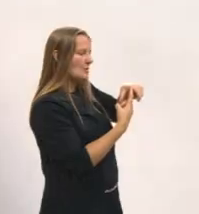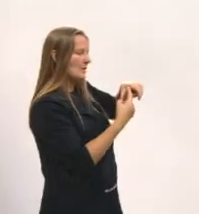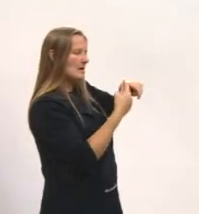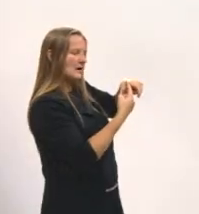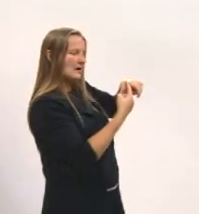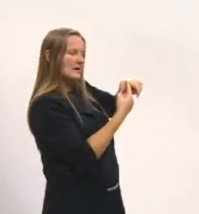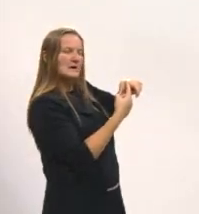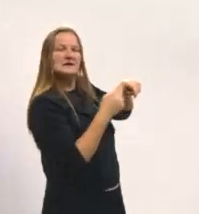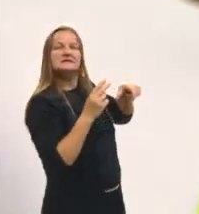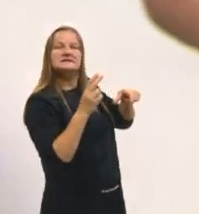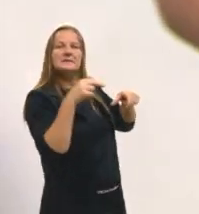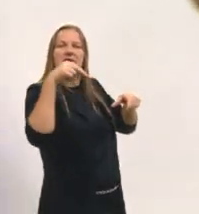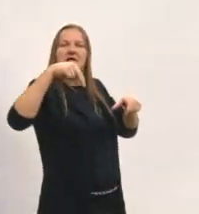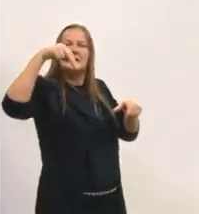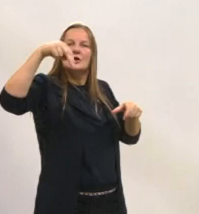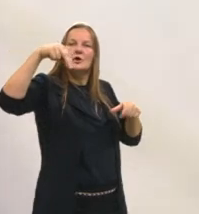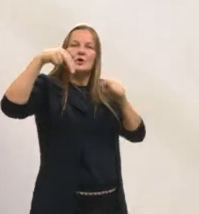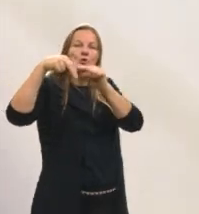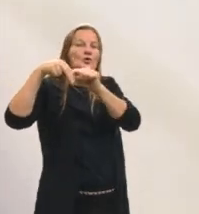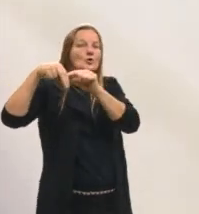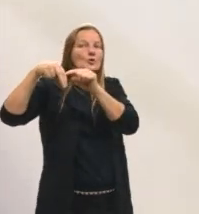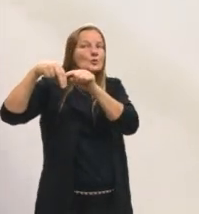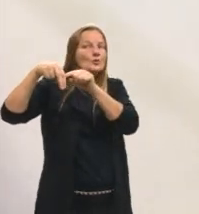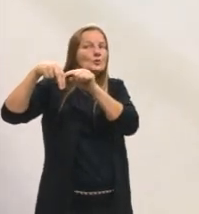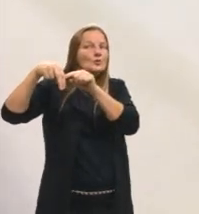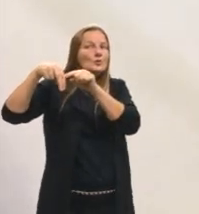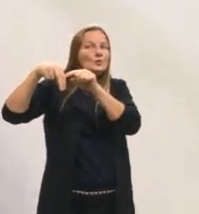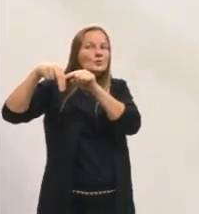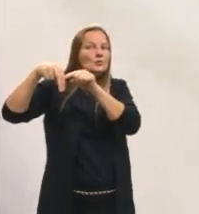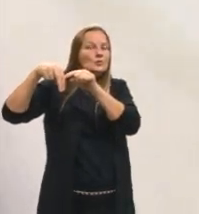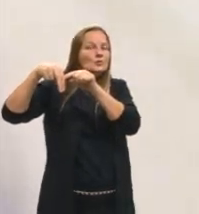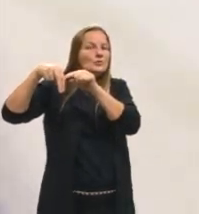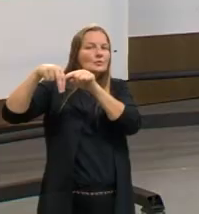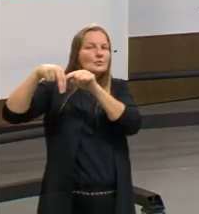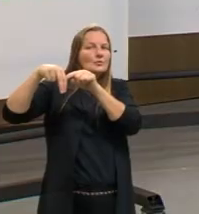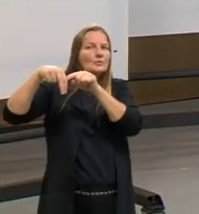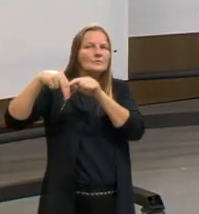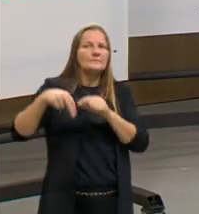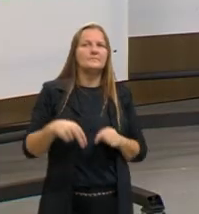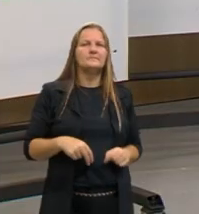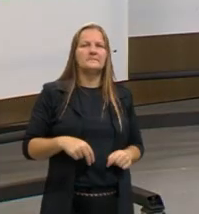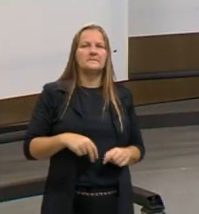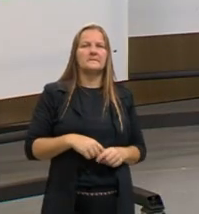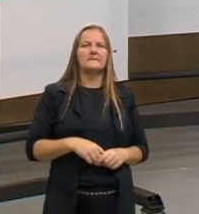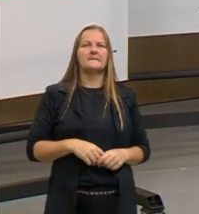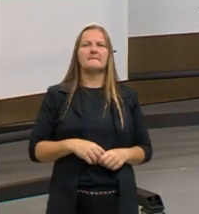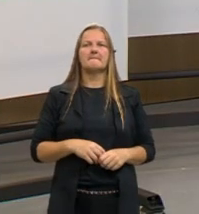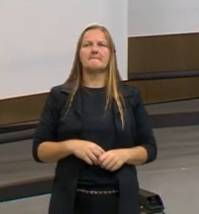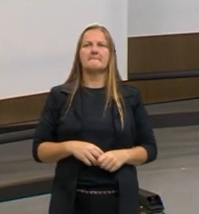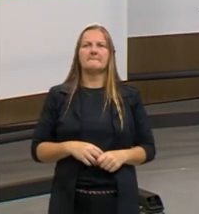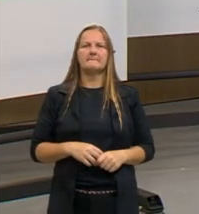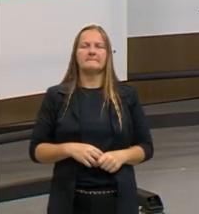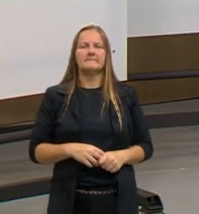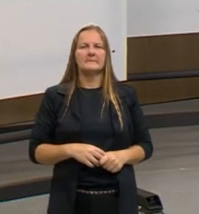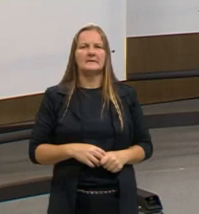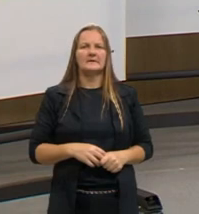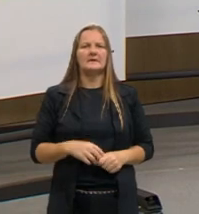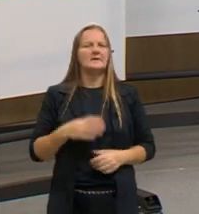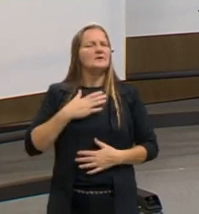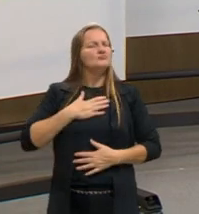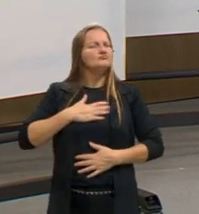certo vamos ver aqui olha lá a gente sempre vai conseguir mostrar por Norte ó Então essa busca aqui ela é bem